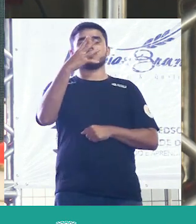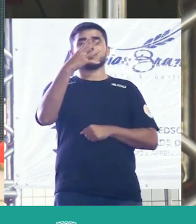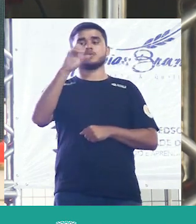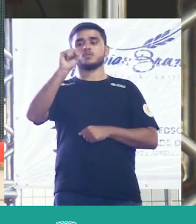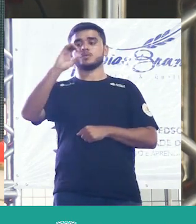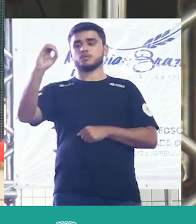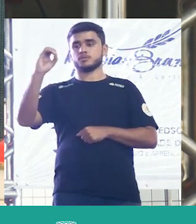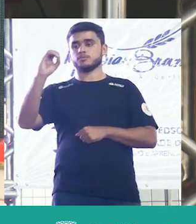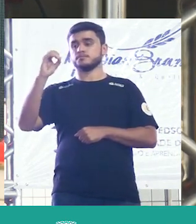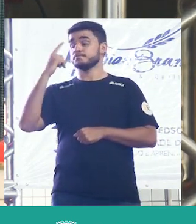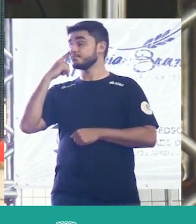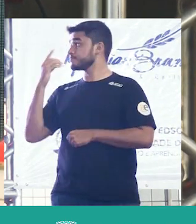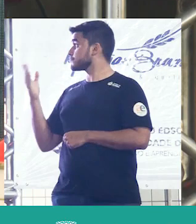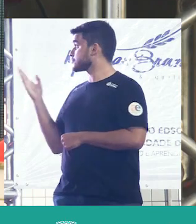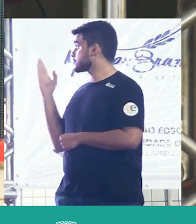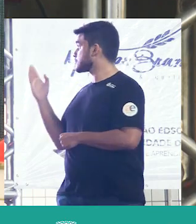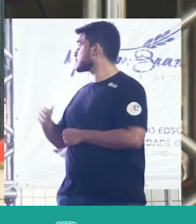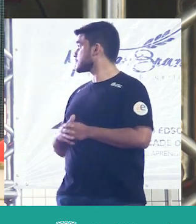1.480 gramas. Ou seja,